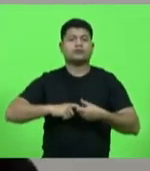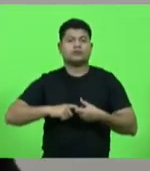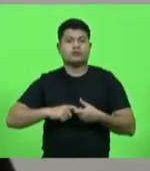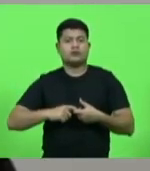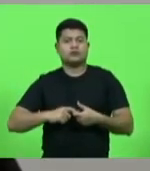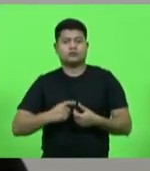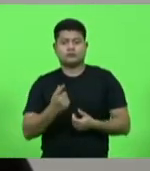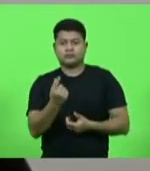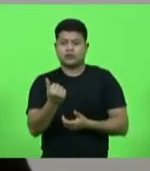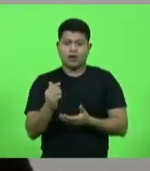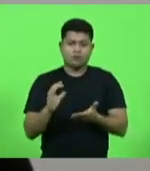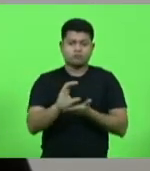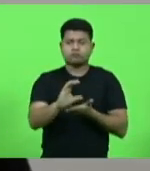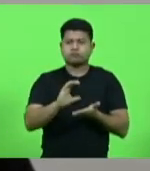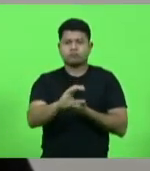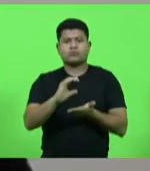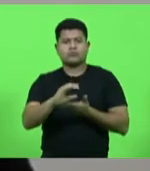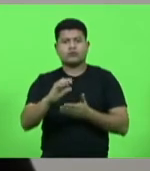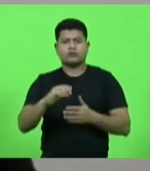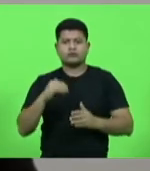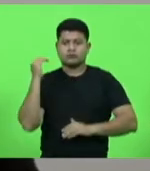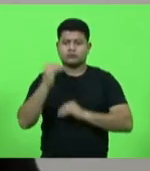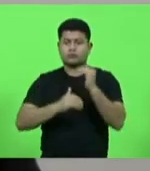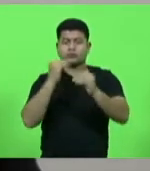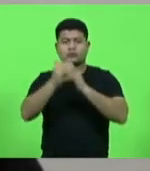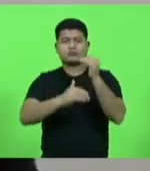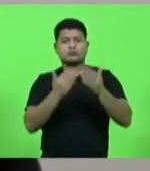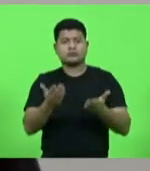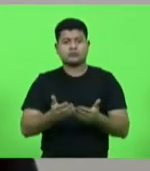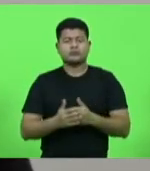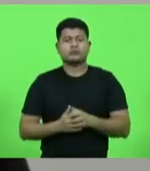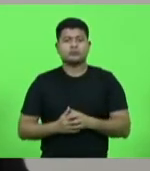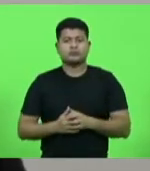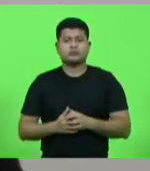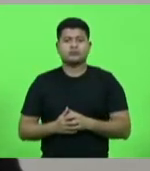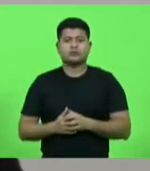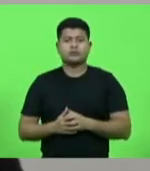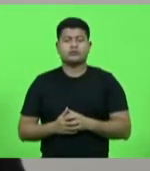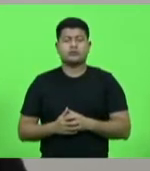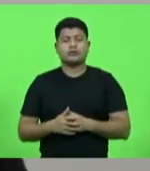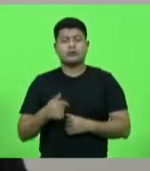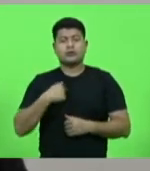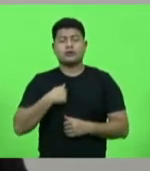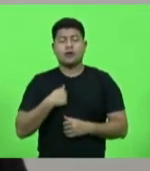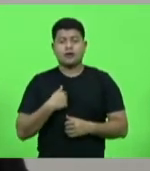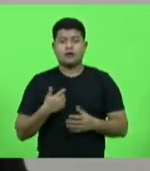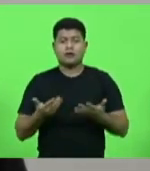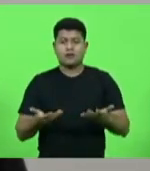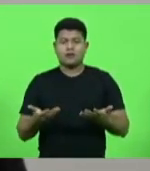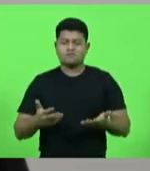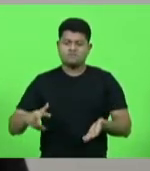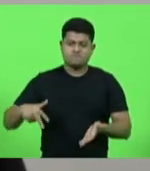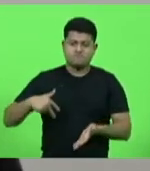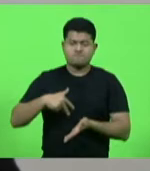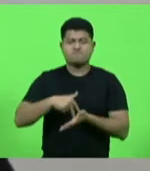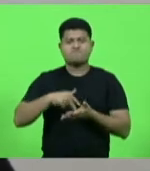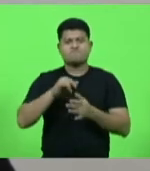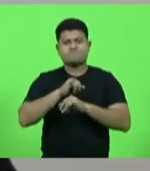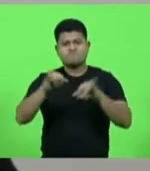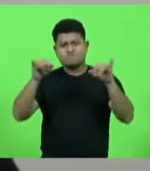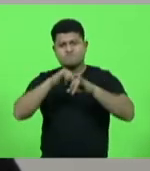nossa população catarinense e brasileira. Eu faço isso hoje com muita